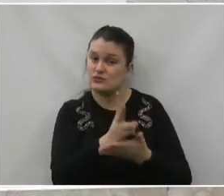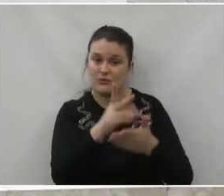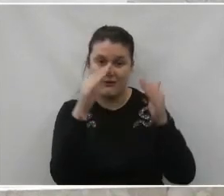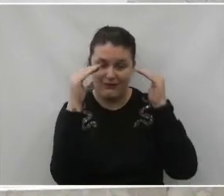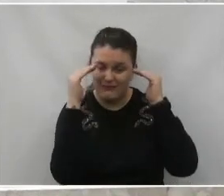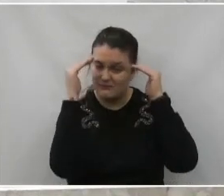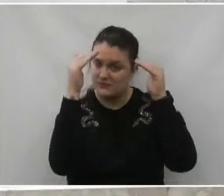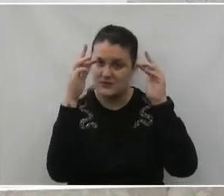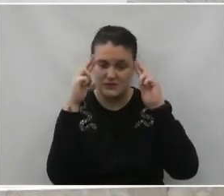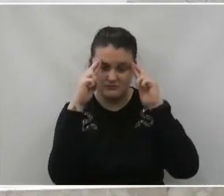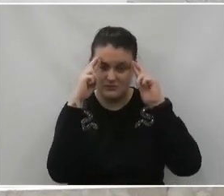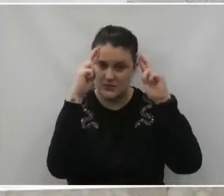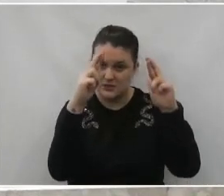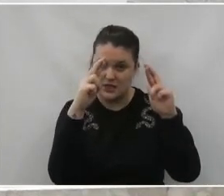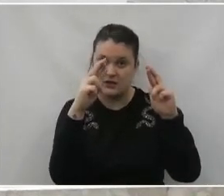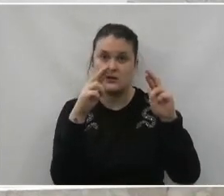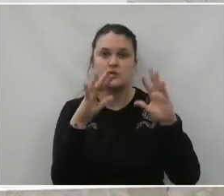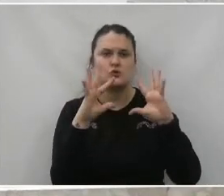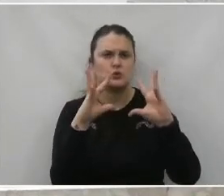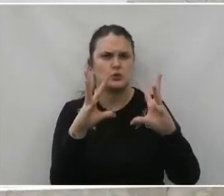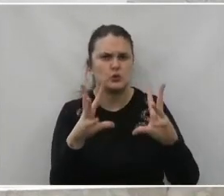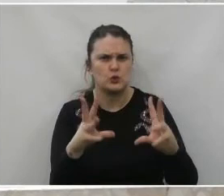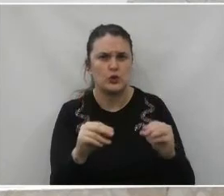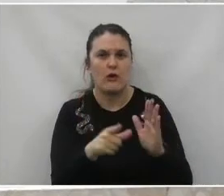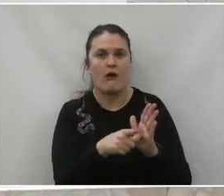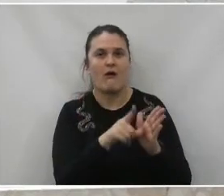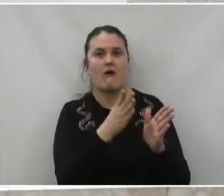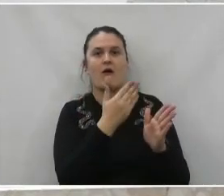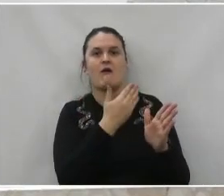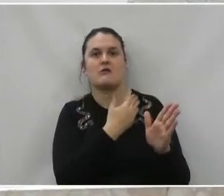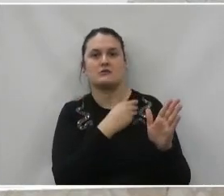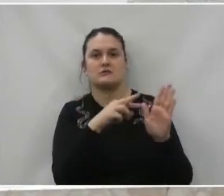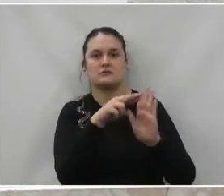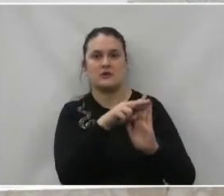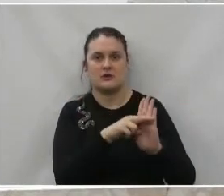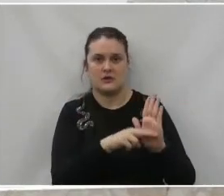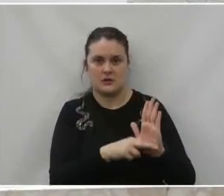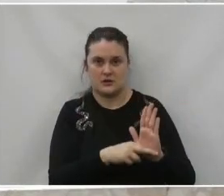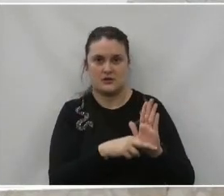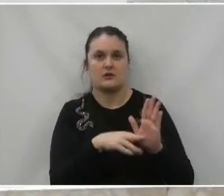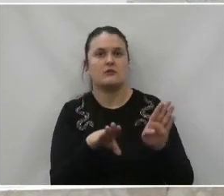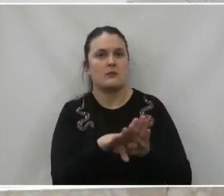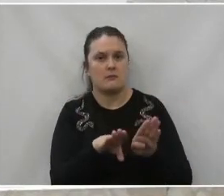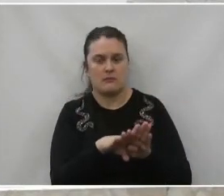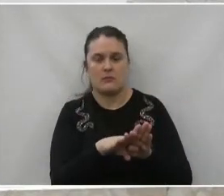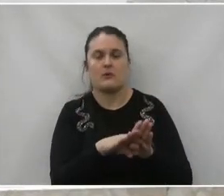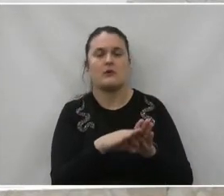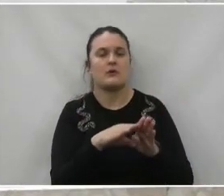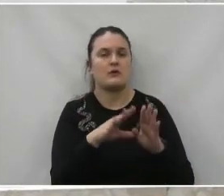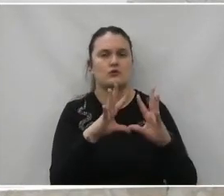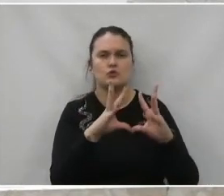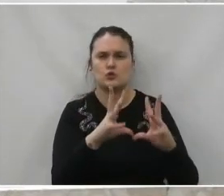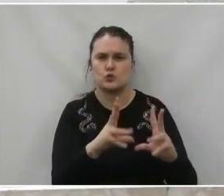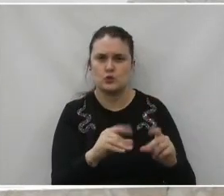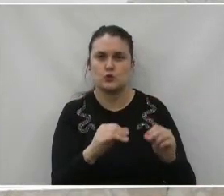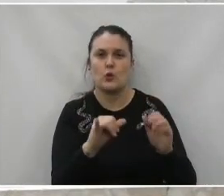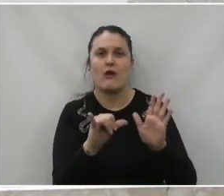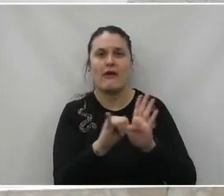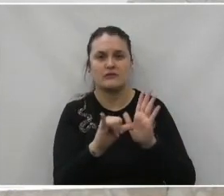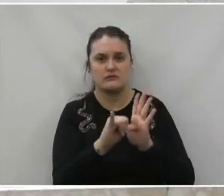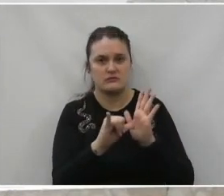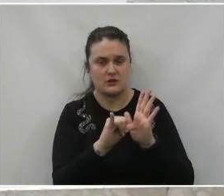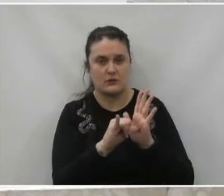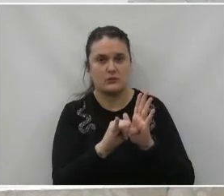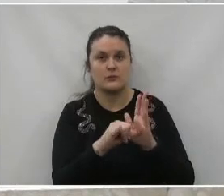pessoa ou estabelecimento do cumprimento das anteriormente instituídas pelos demais atos normativos editados, em